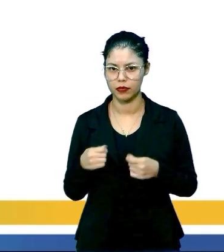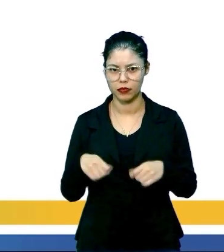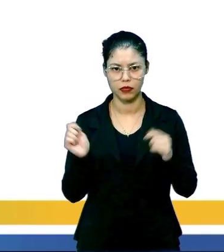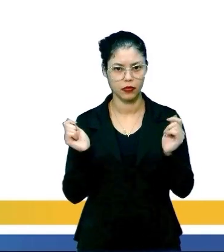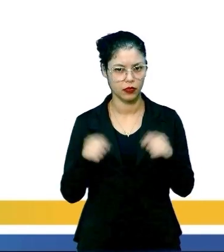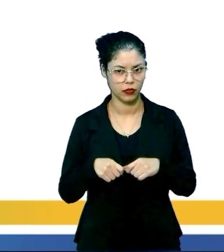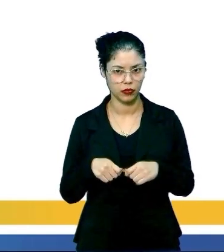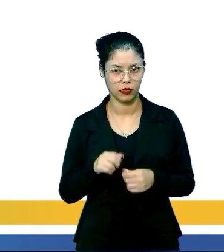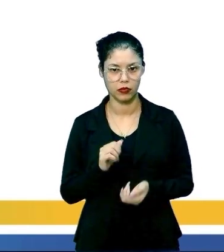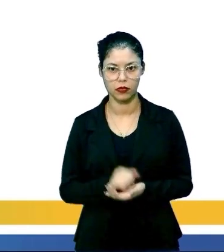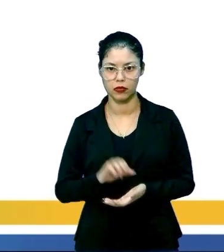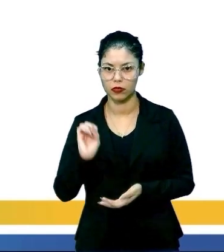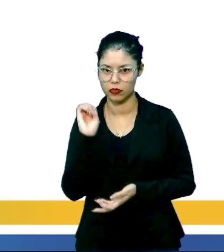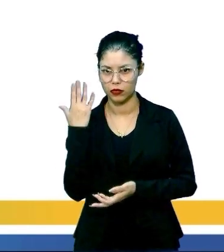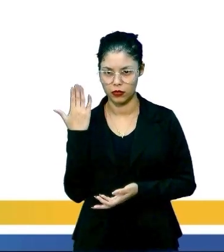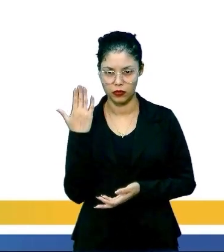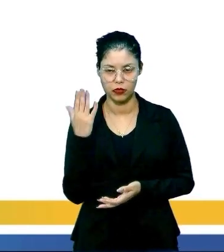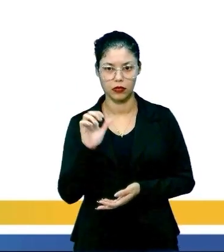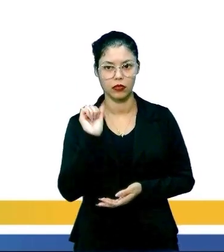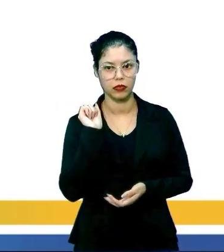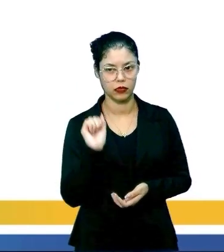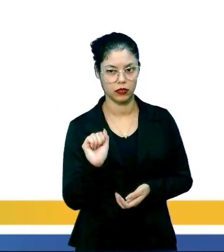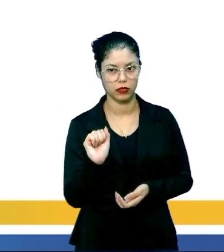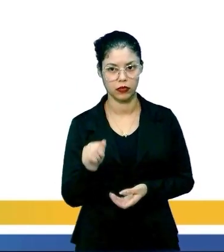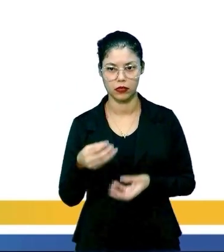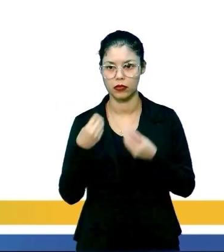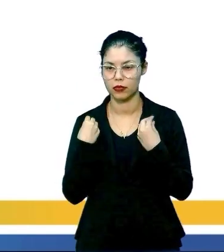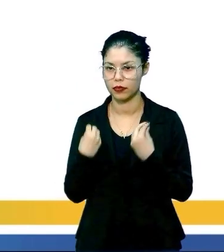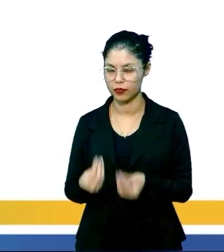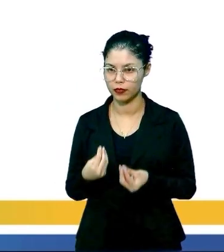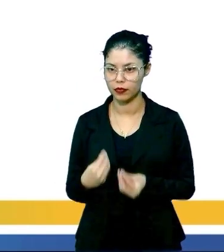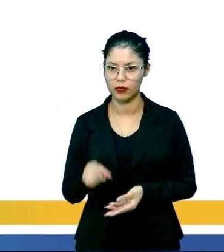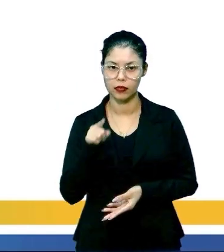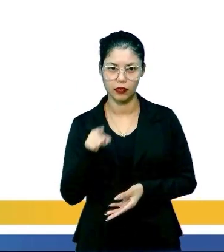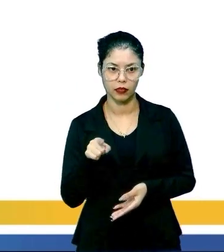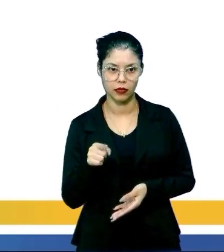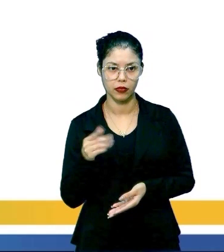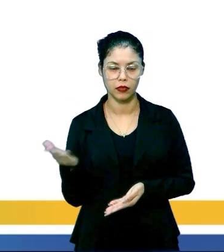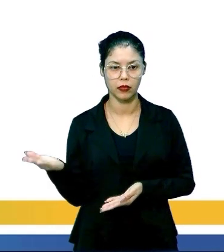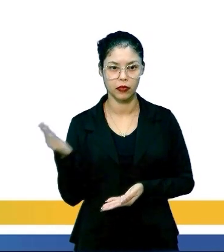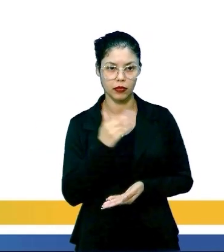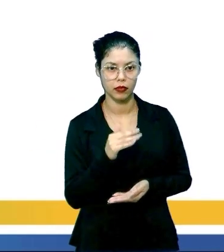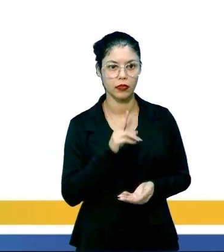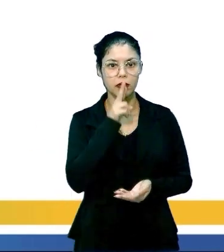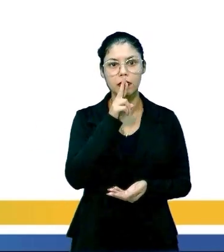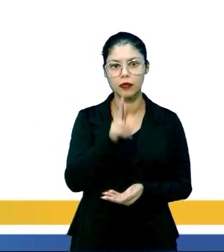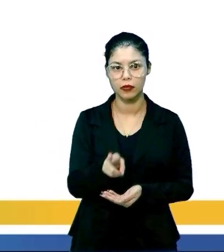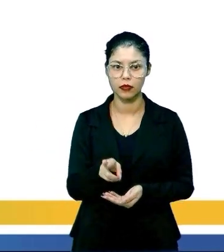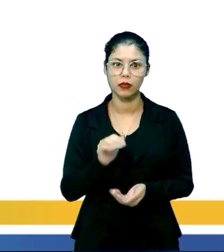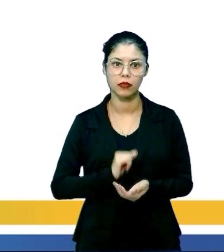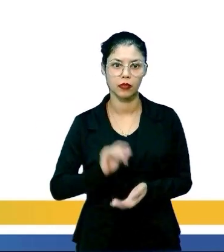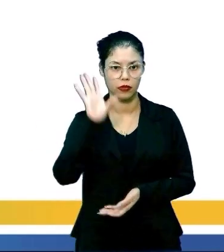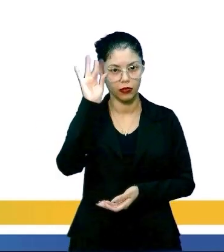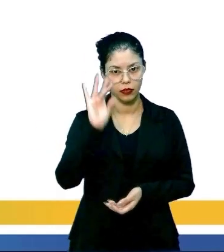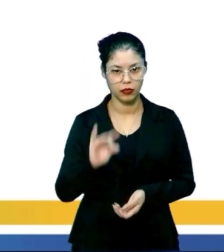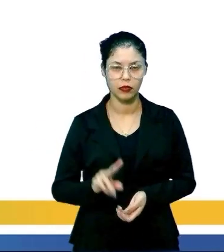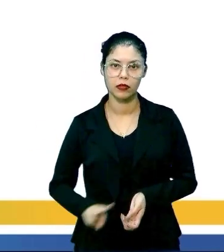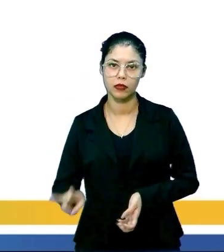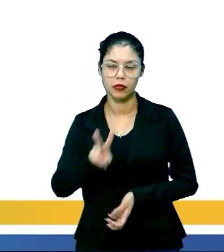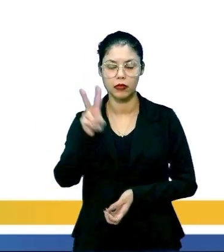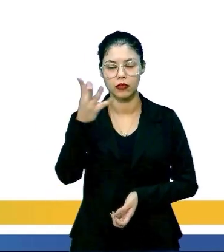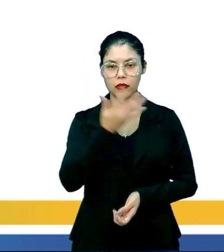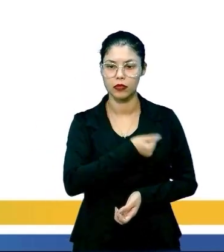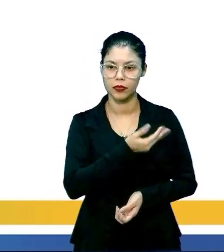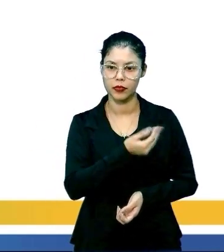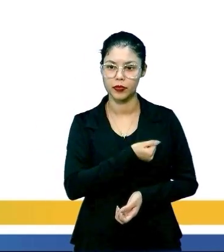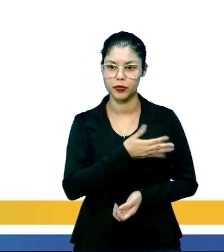B precisam possuir um correspondente em A. Para saber isso,